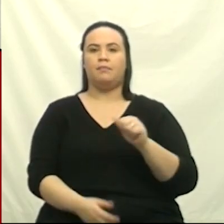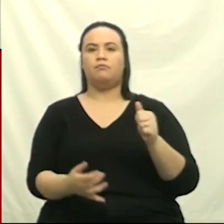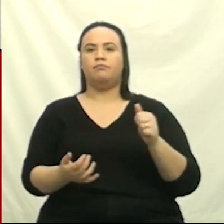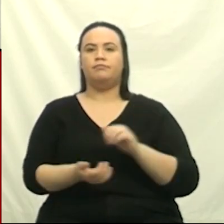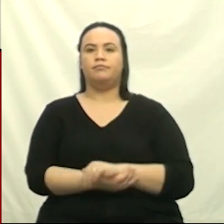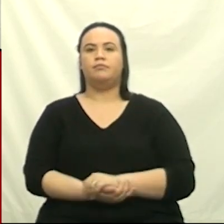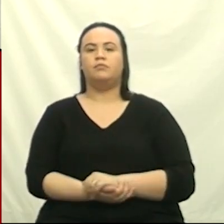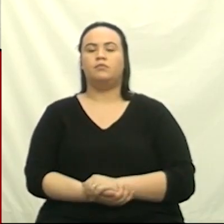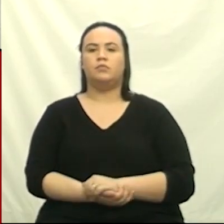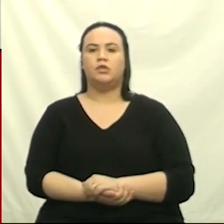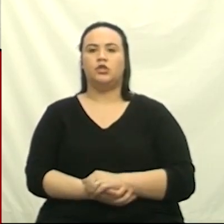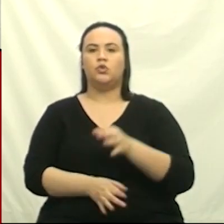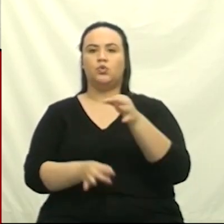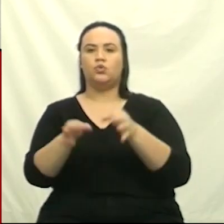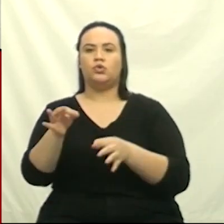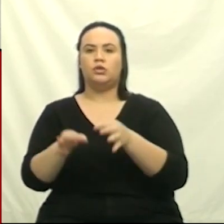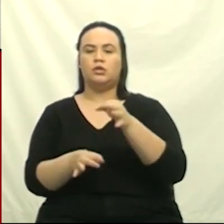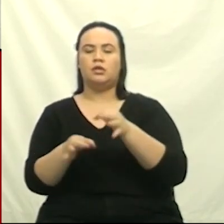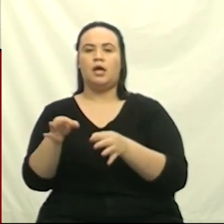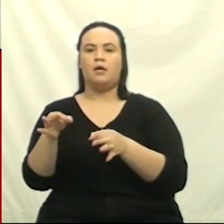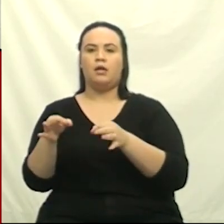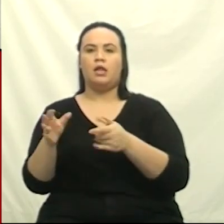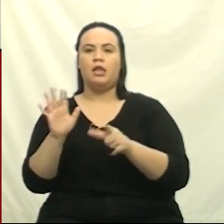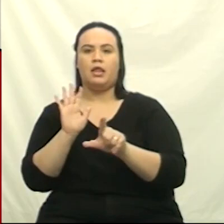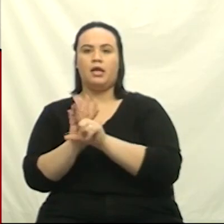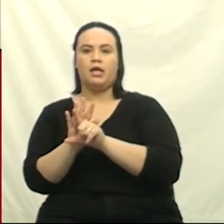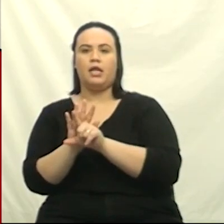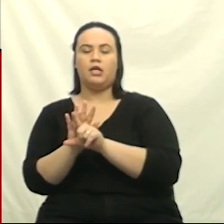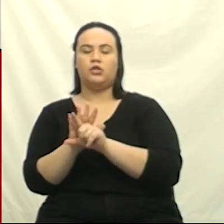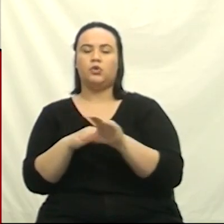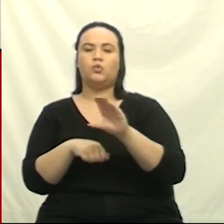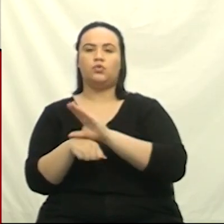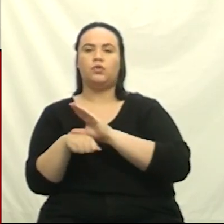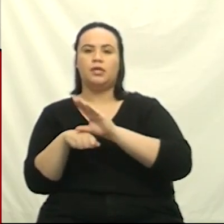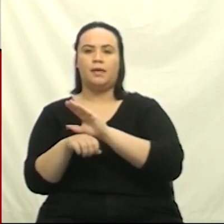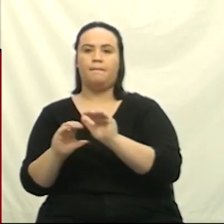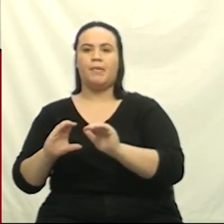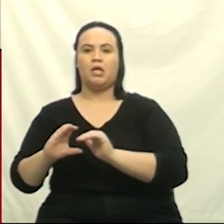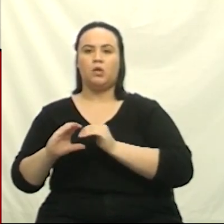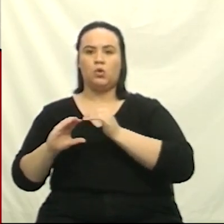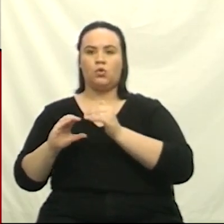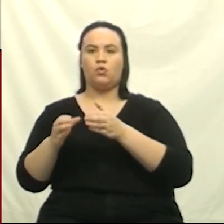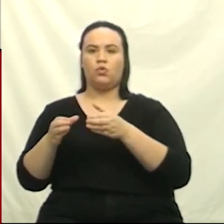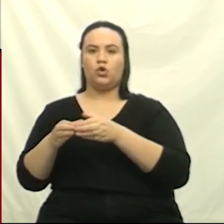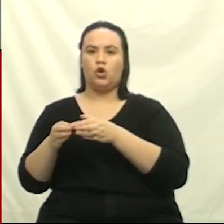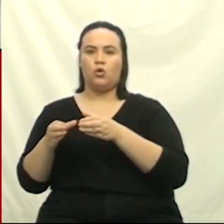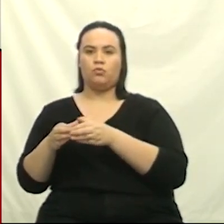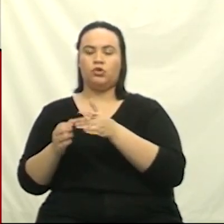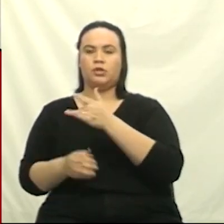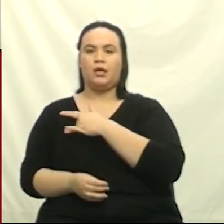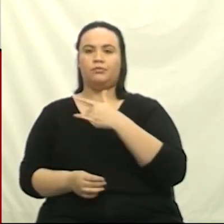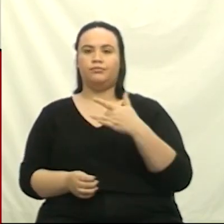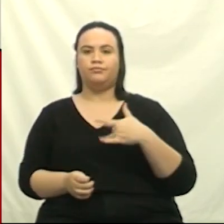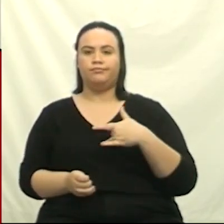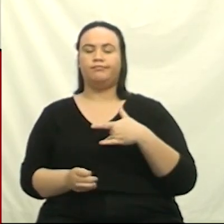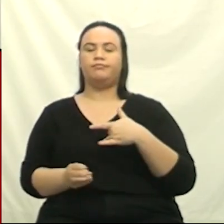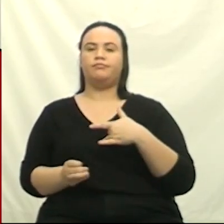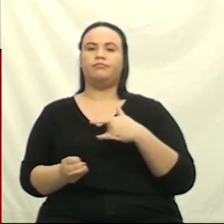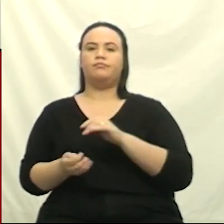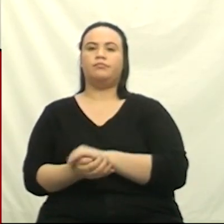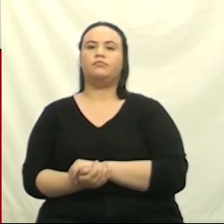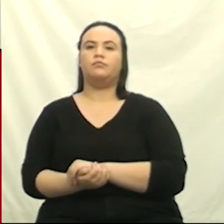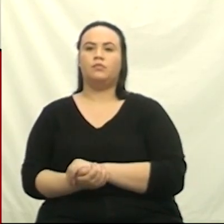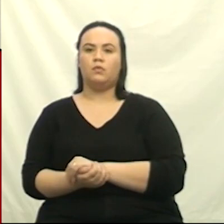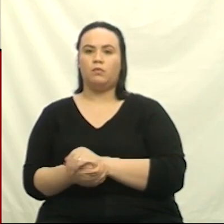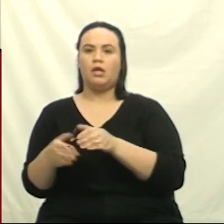comissão de justiça e redação opinou pela legalidade e constitucionalidade encaminhou a comissão de saúde a comissão de